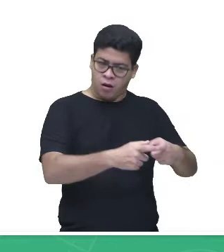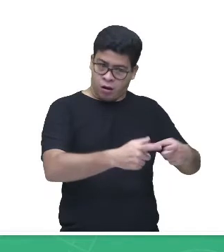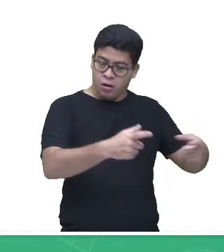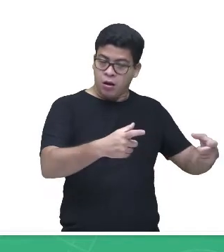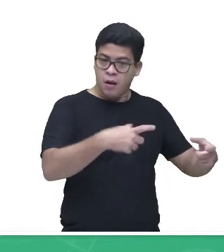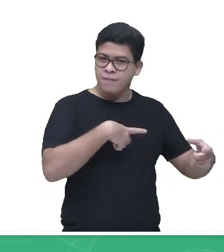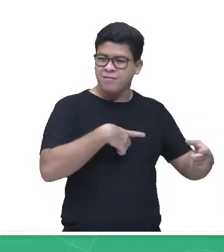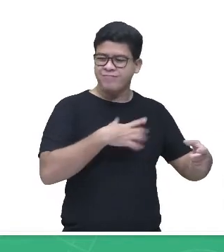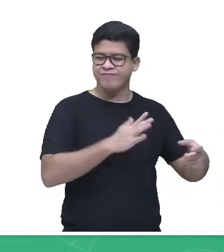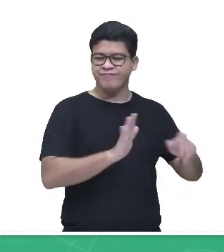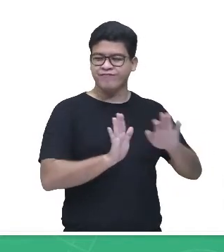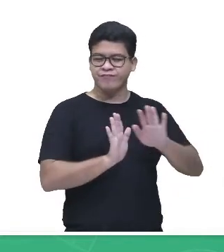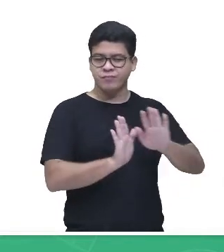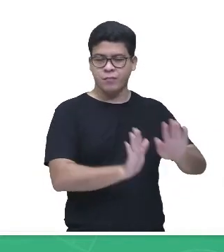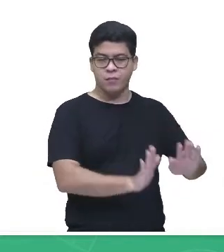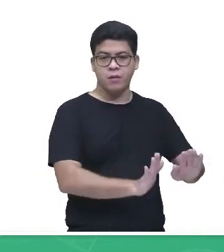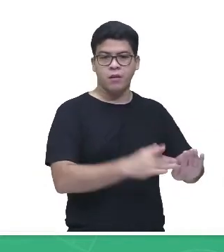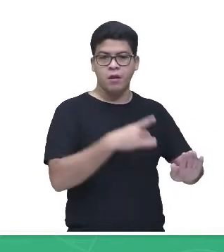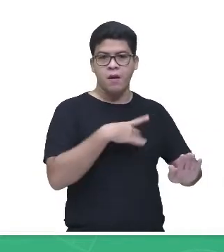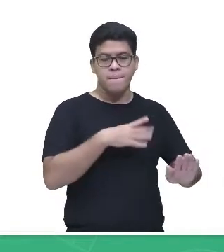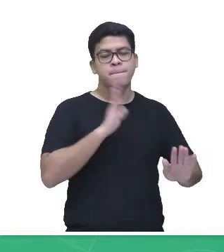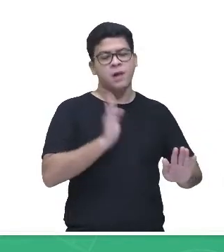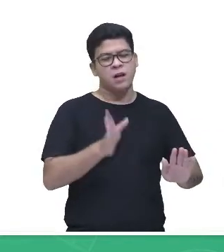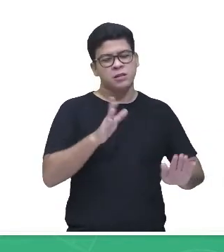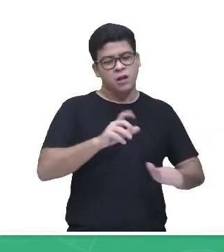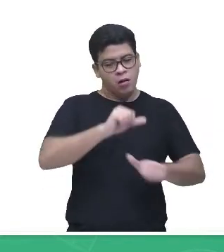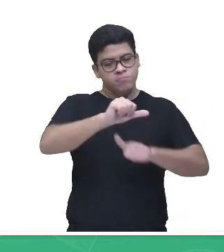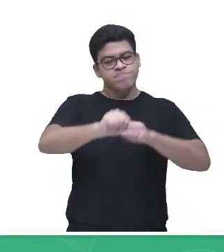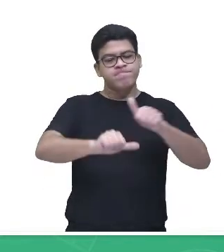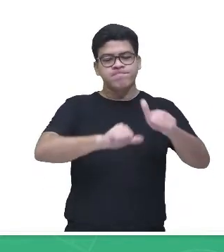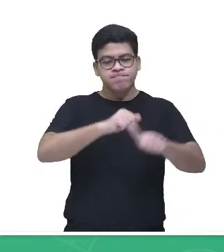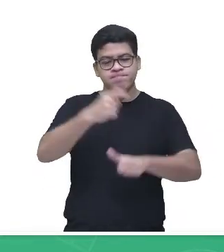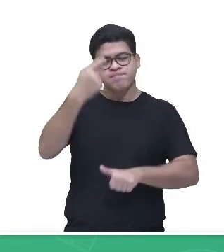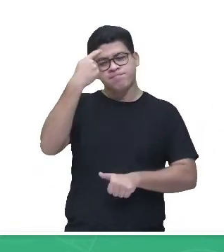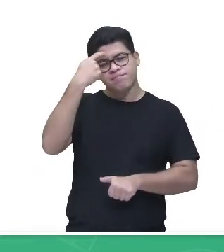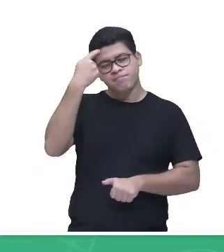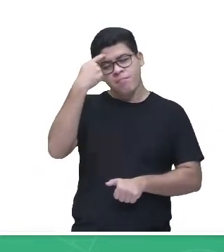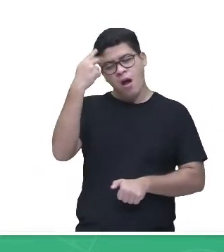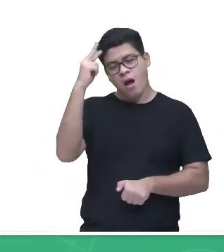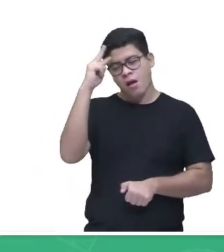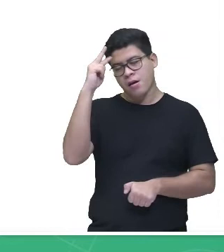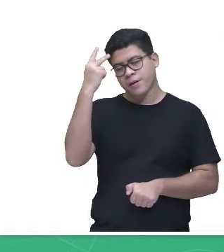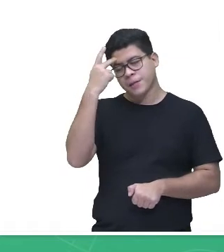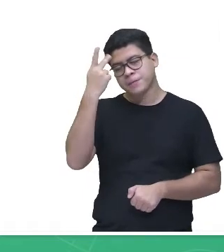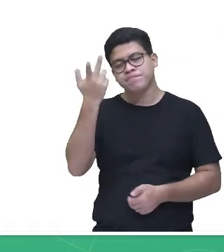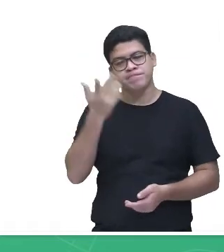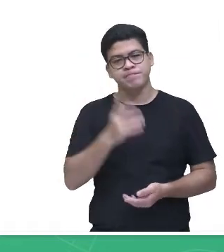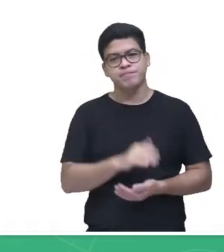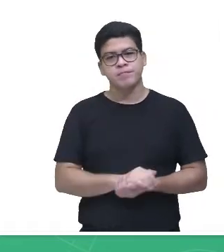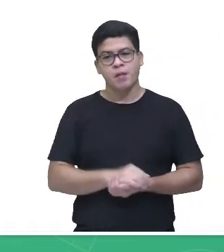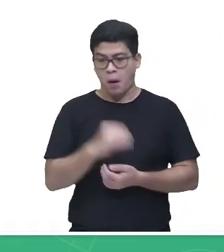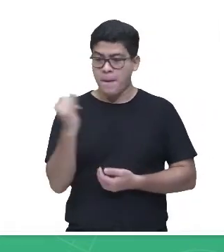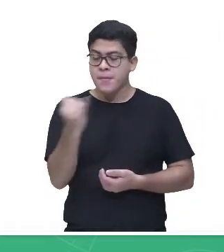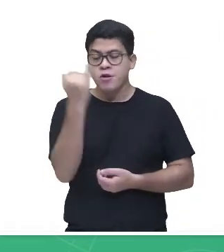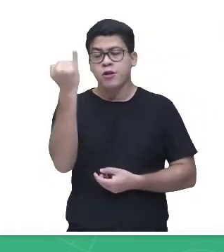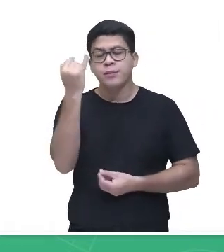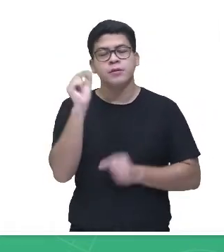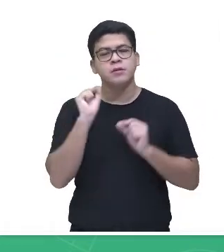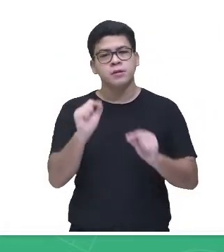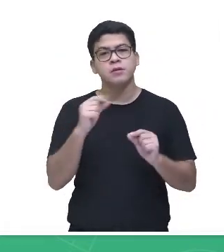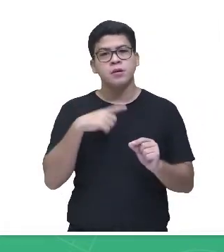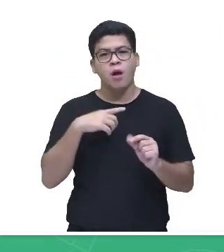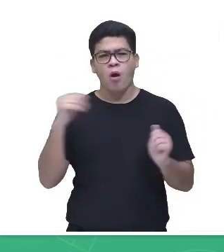Mas você consegue observar que já começa a ter aí uma mudança de pensamento muito importante. Ela vai ser grande parceira